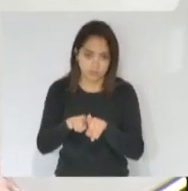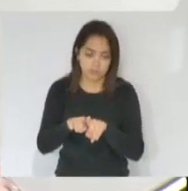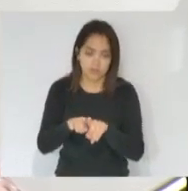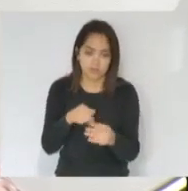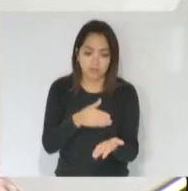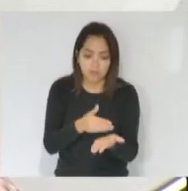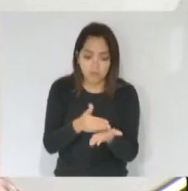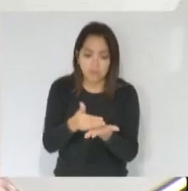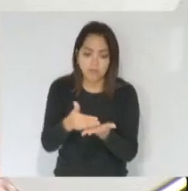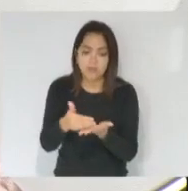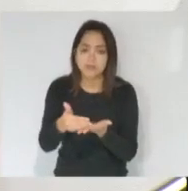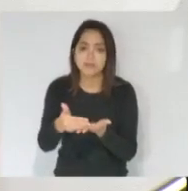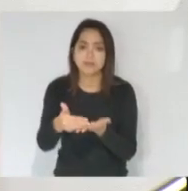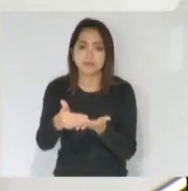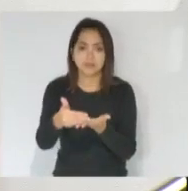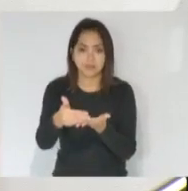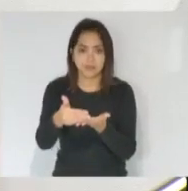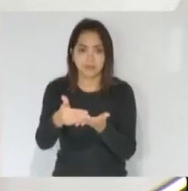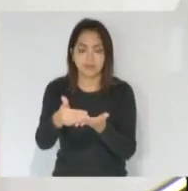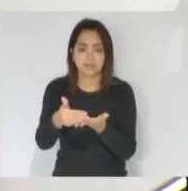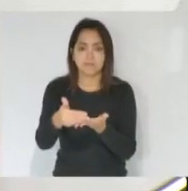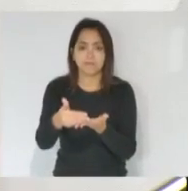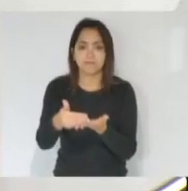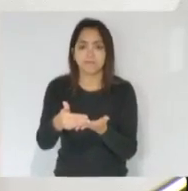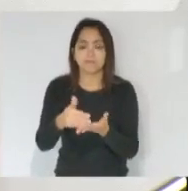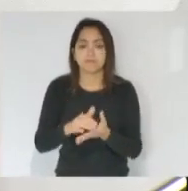comecei, deputado